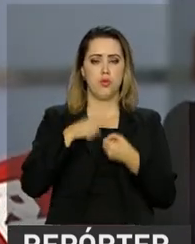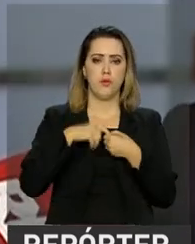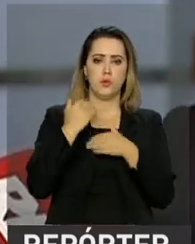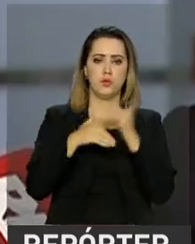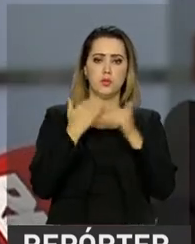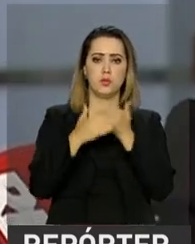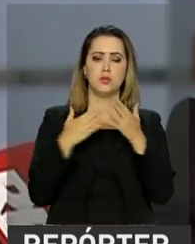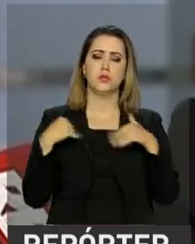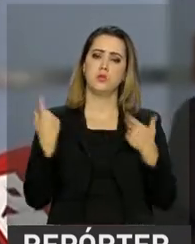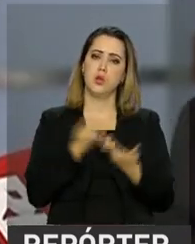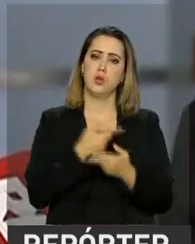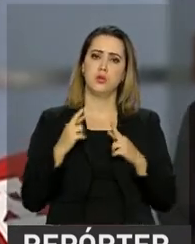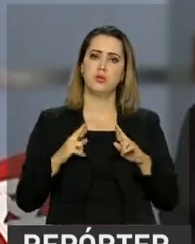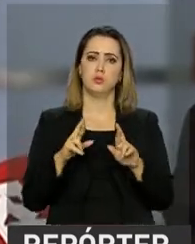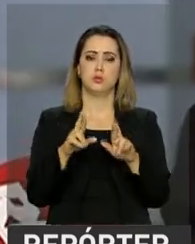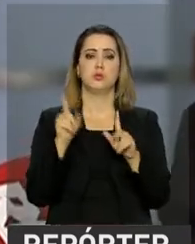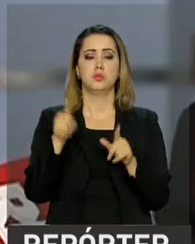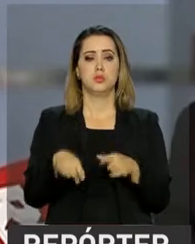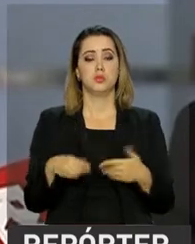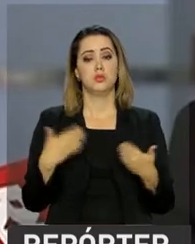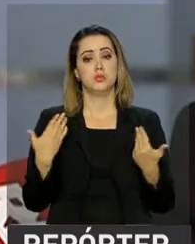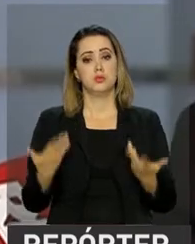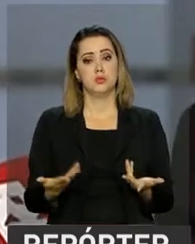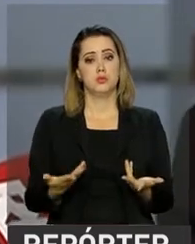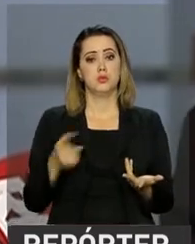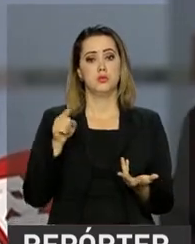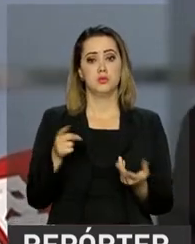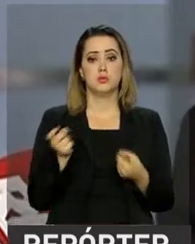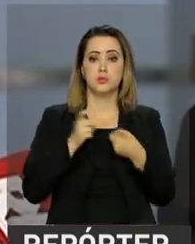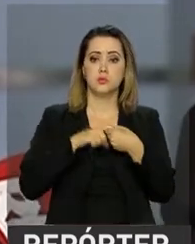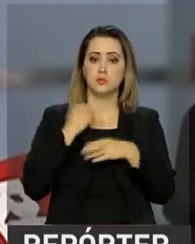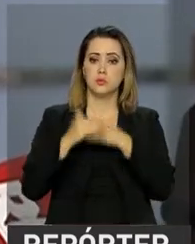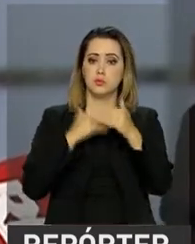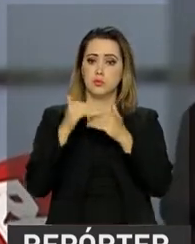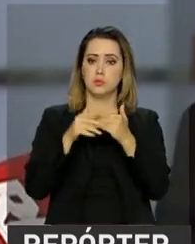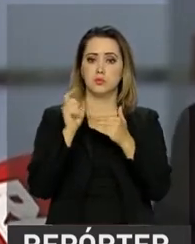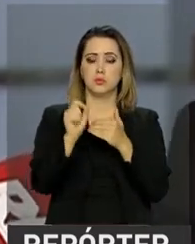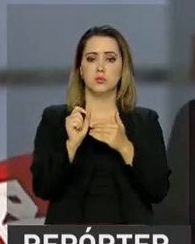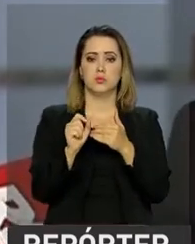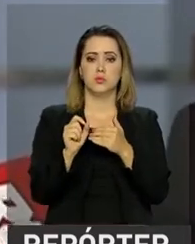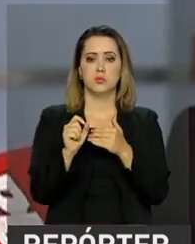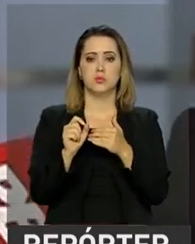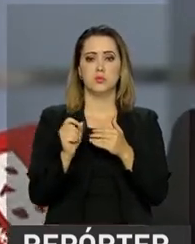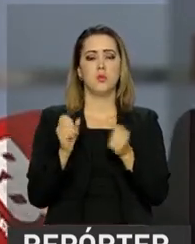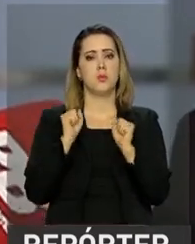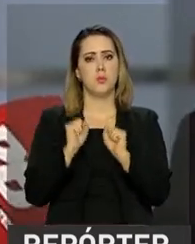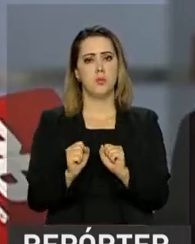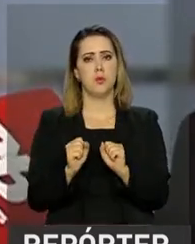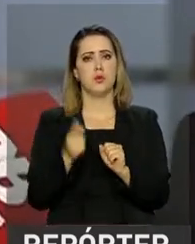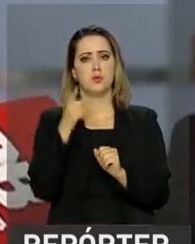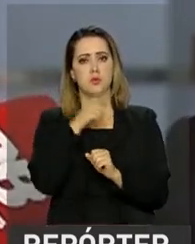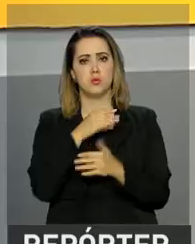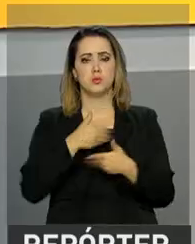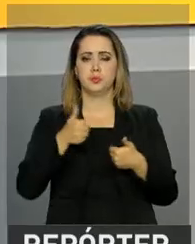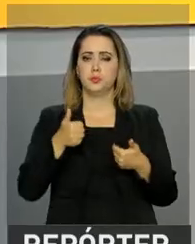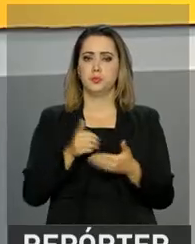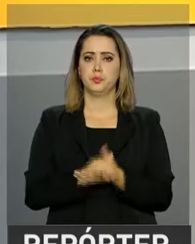pouco, e a nossa expectativa, portanto, é que a retomada da arrecadação possa resolver essa